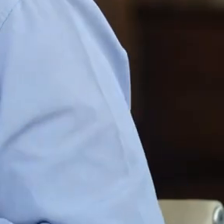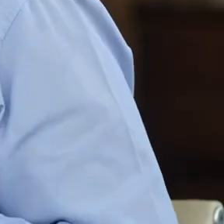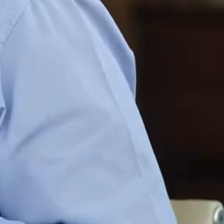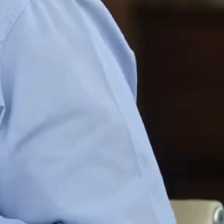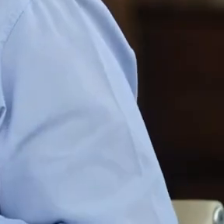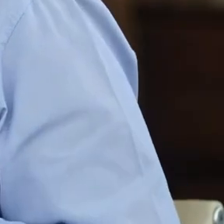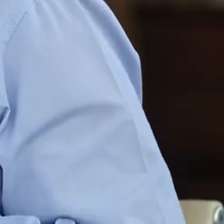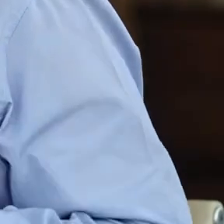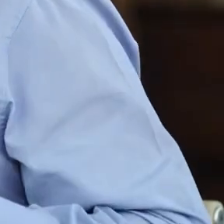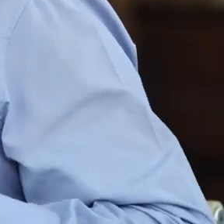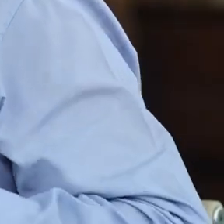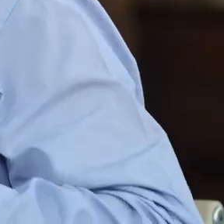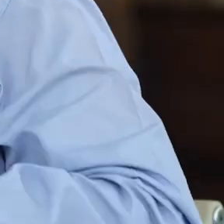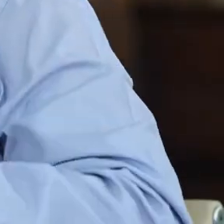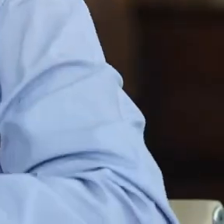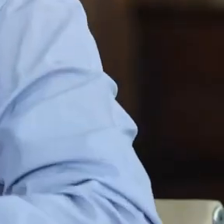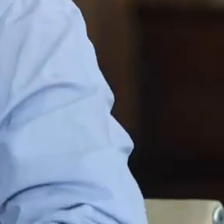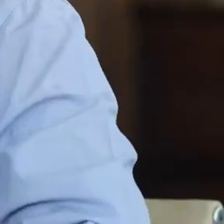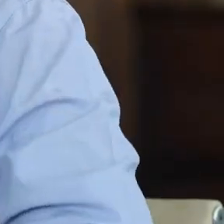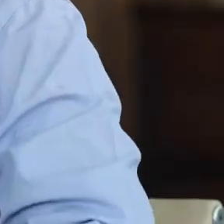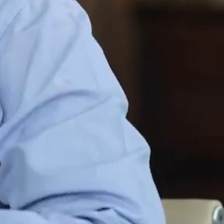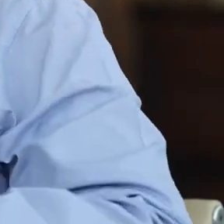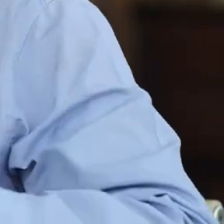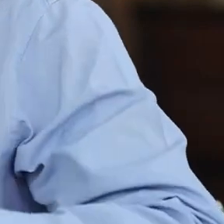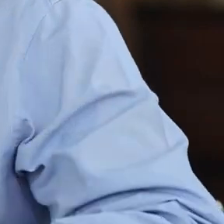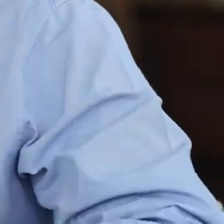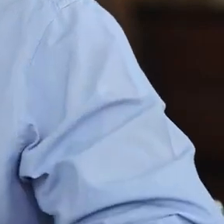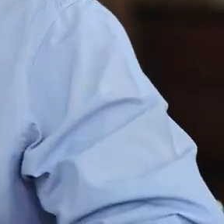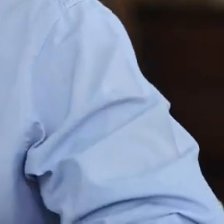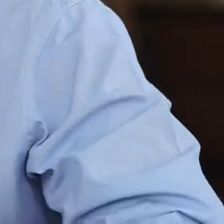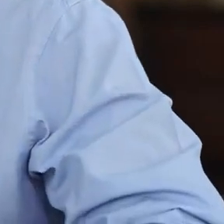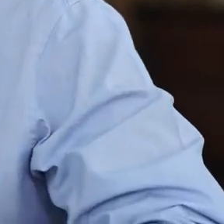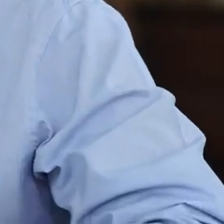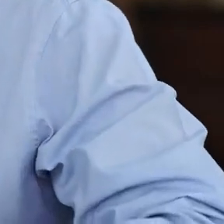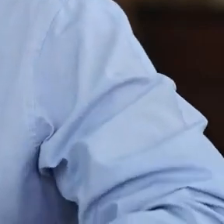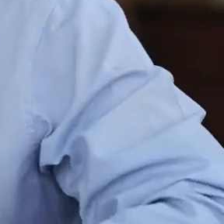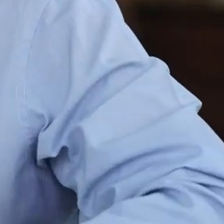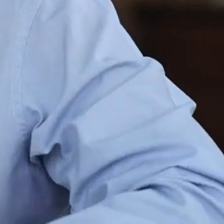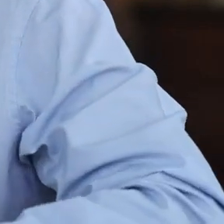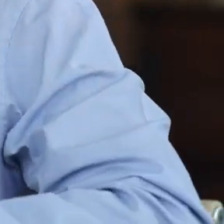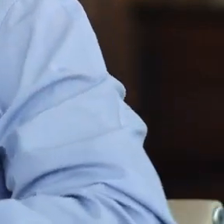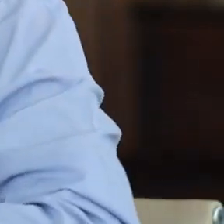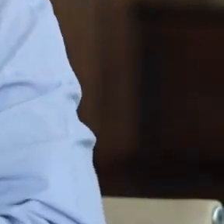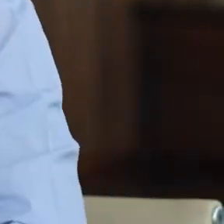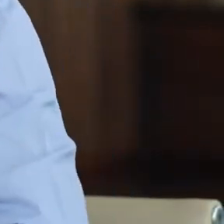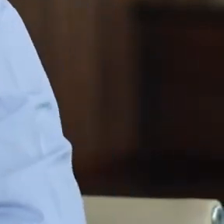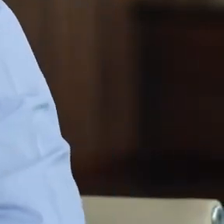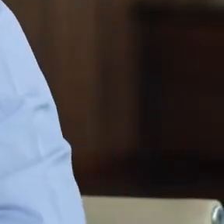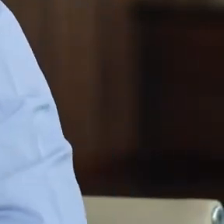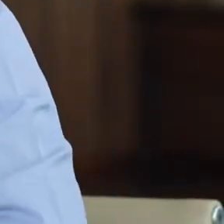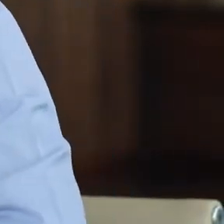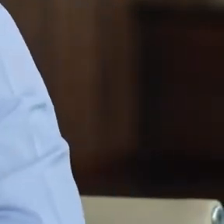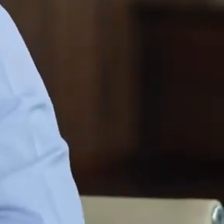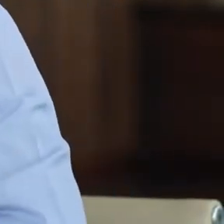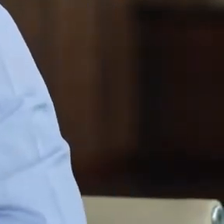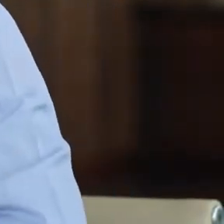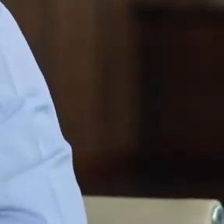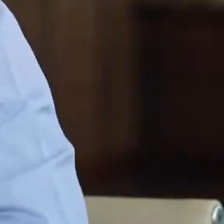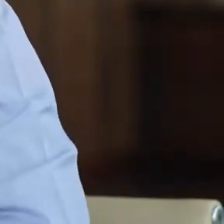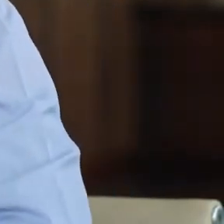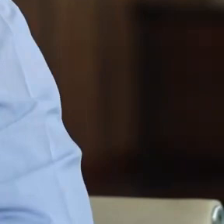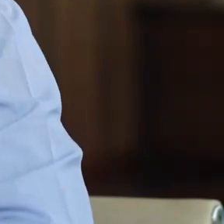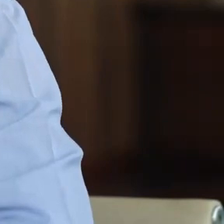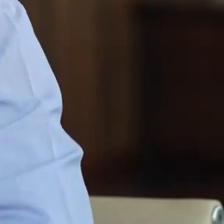mas daí teria que ser o ministro então o Alckmin faz isso né ele pega um carro e pega outro também né eu resolvi não criar não